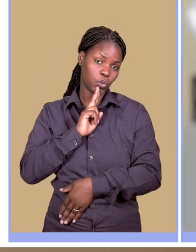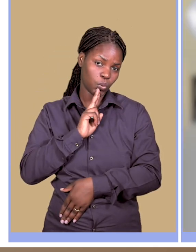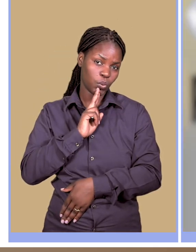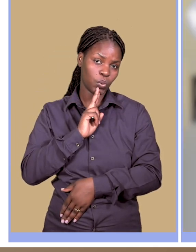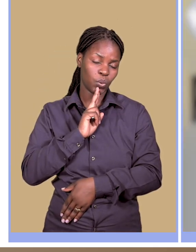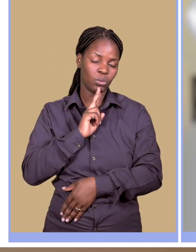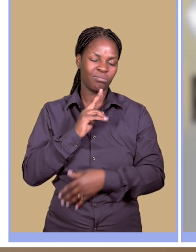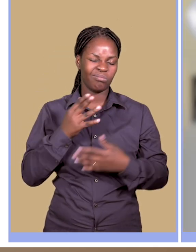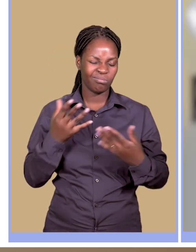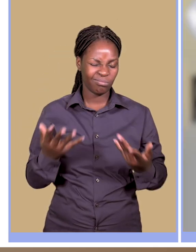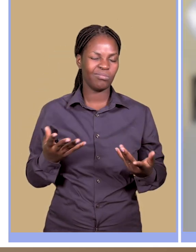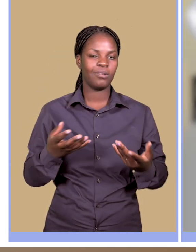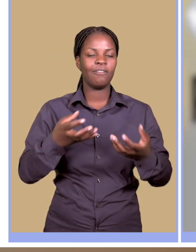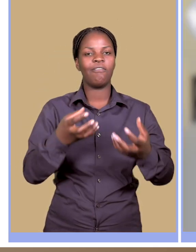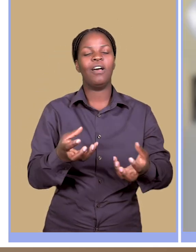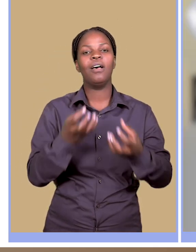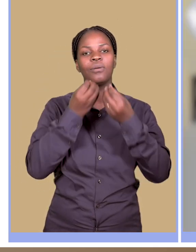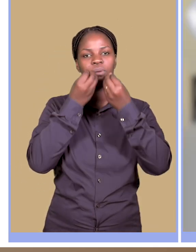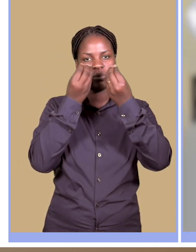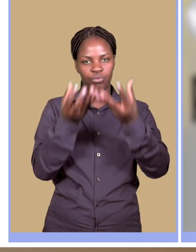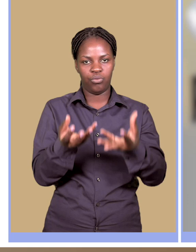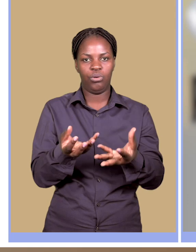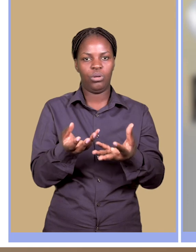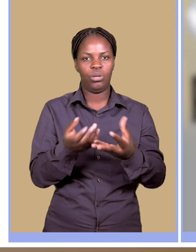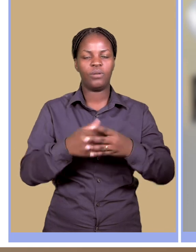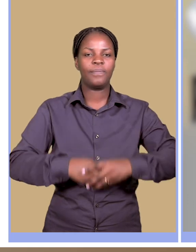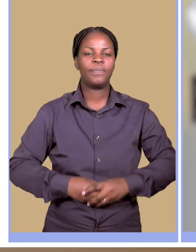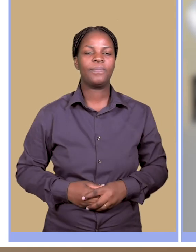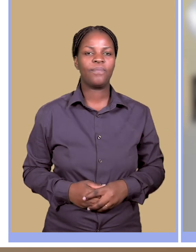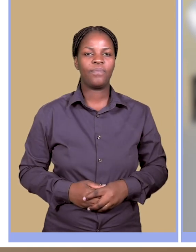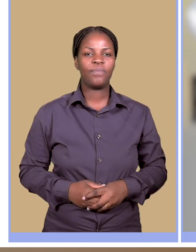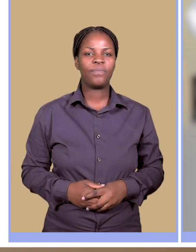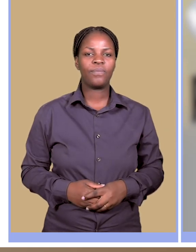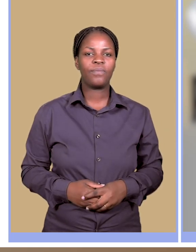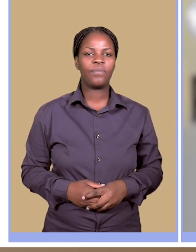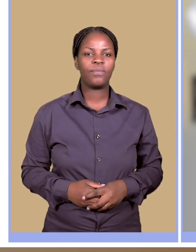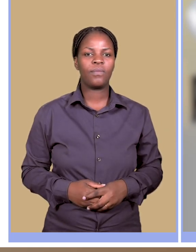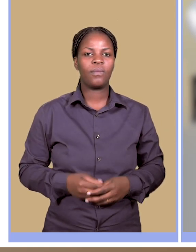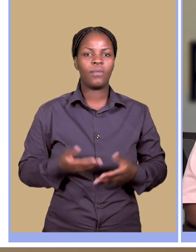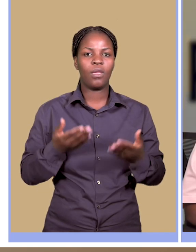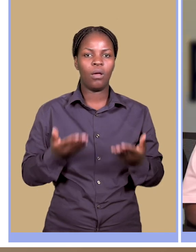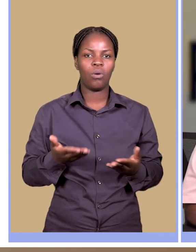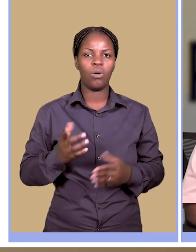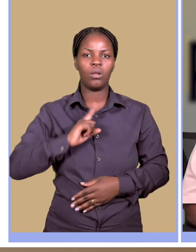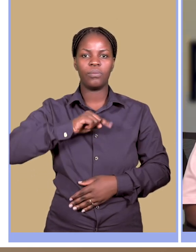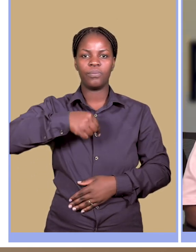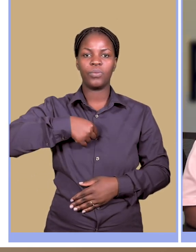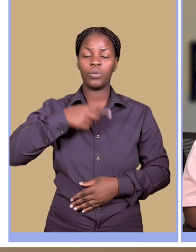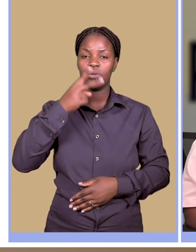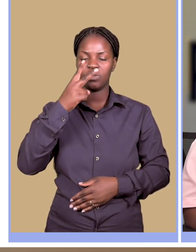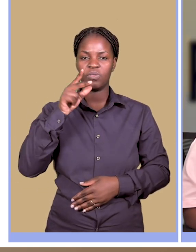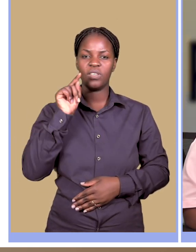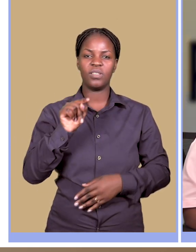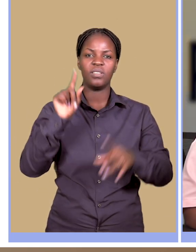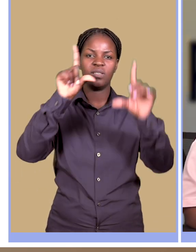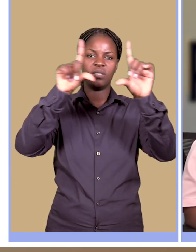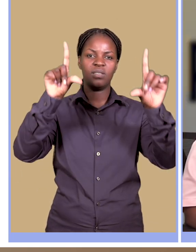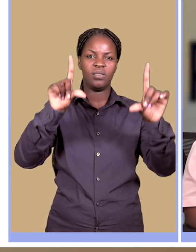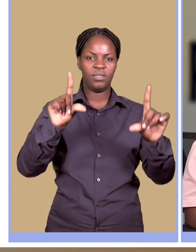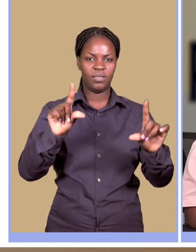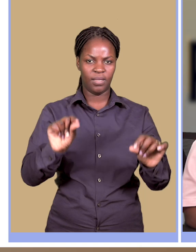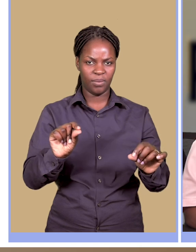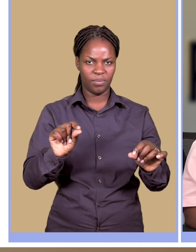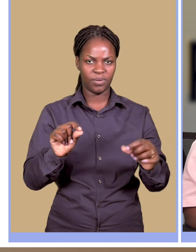ainda carecem desta informação. Então, nós estamos a olhar este tema que estamos a abordar